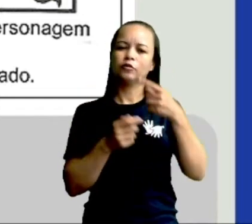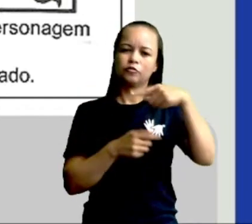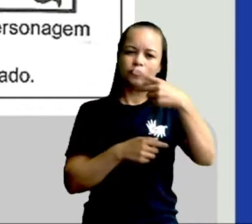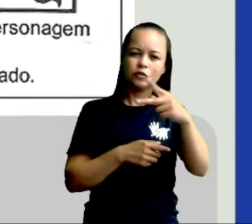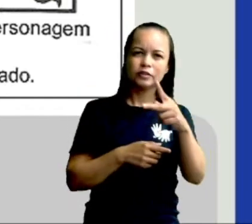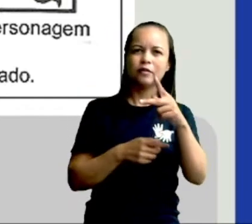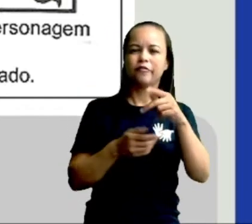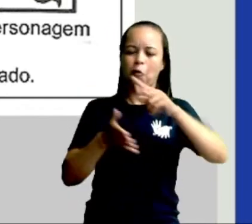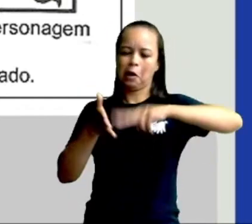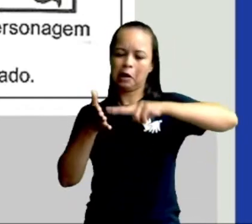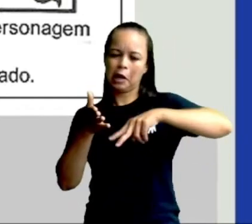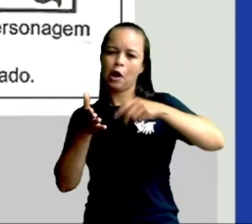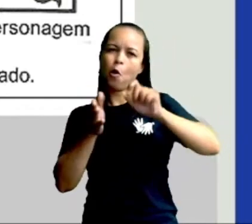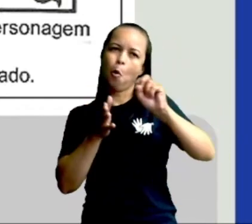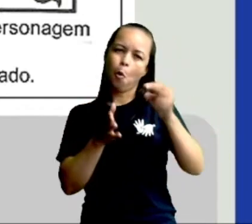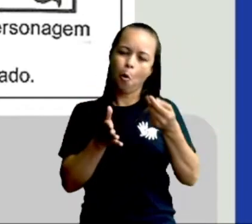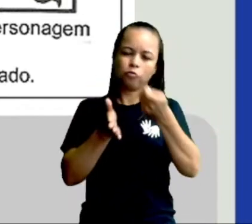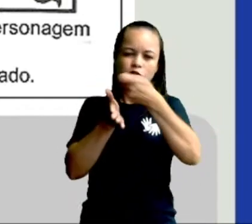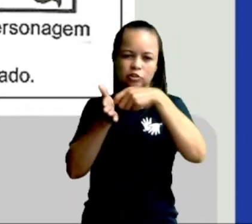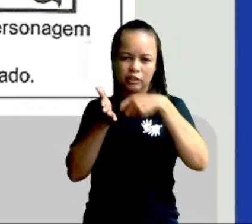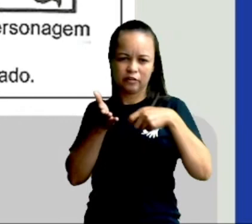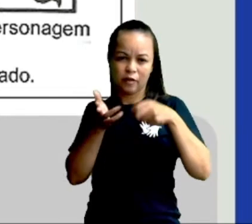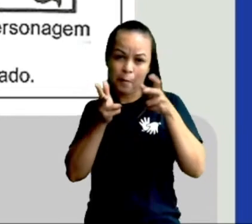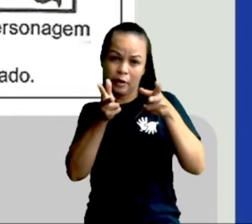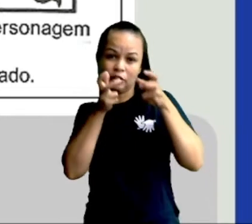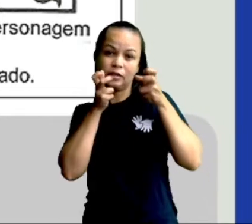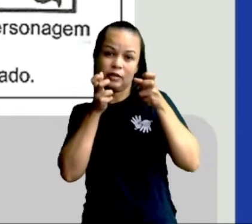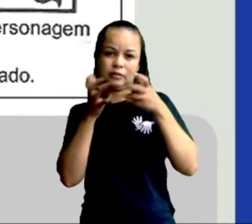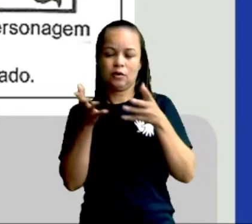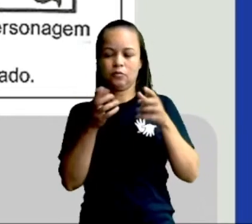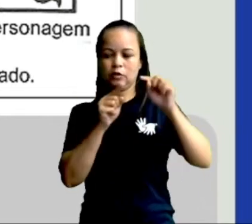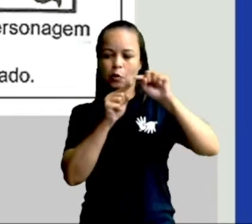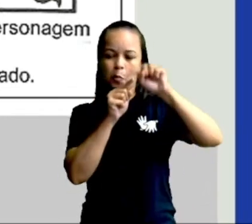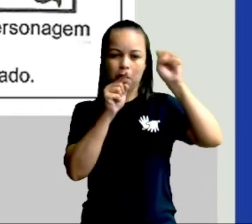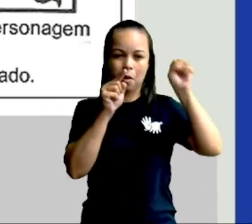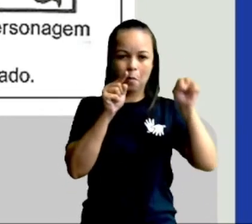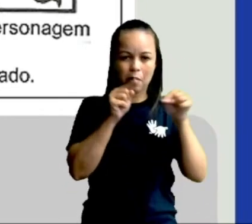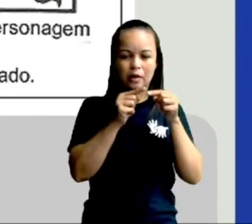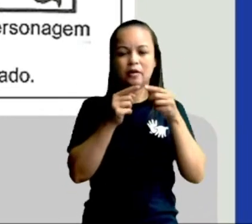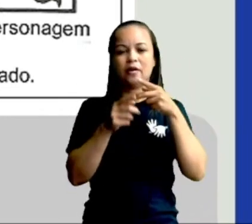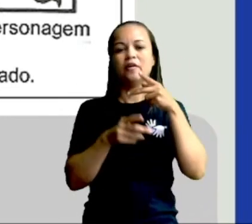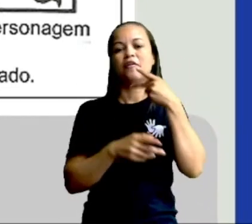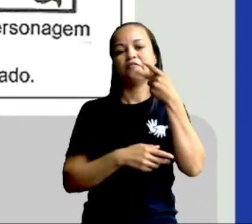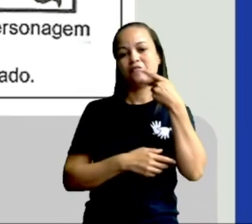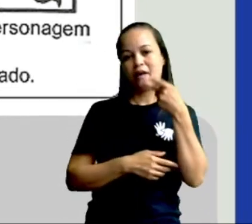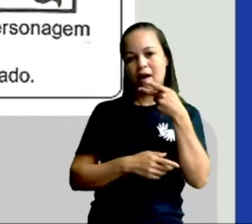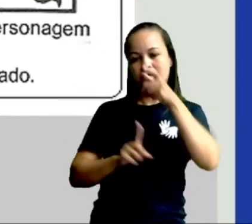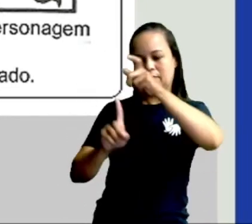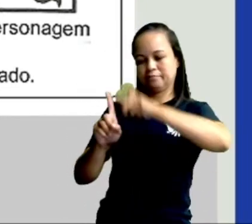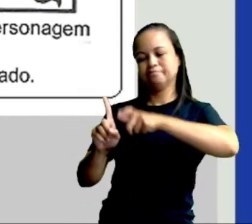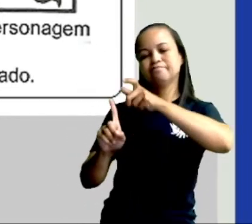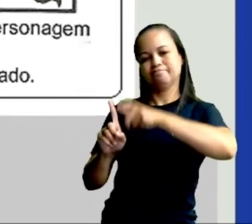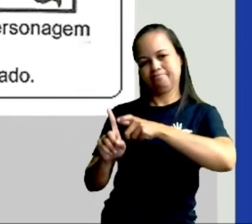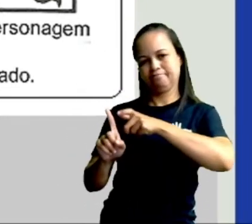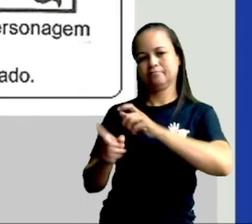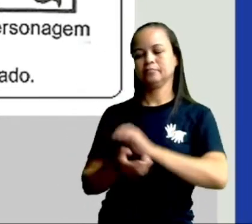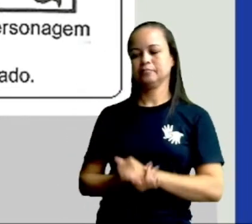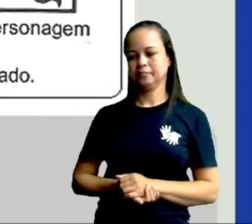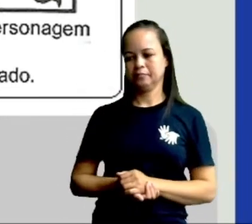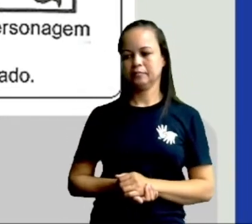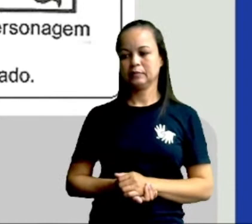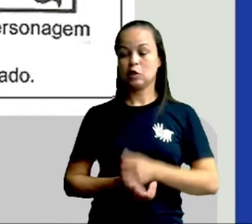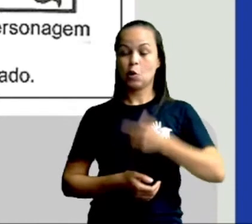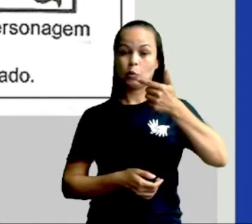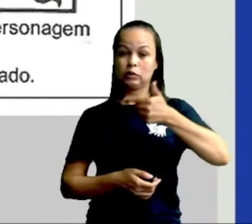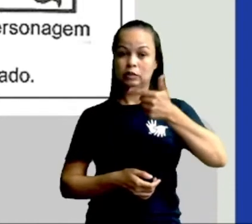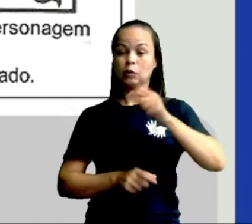preste atenção nesses tipos de balões. Então, esse primeiro aí, ó, indica a fala do personagem, certo?